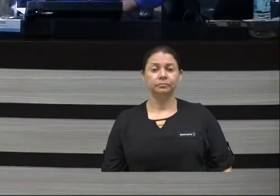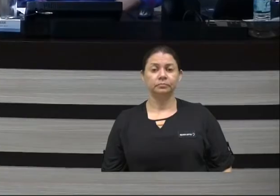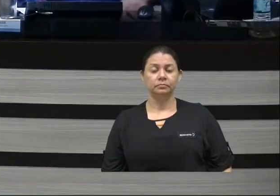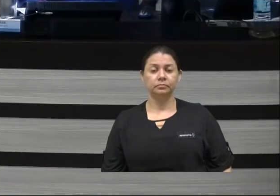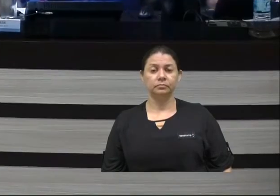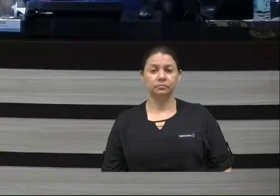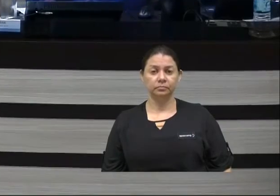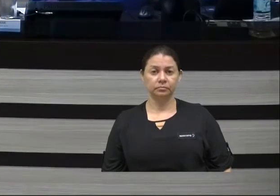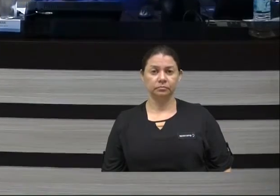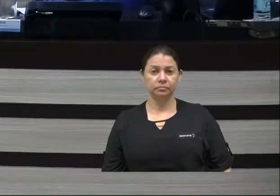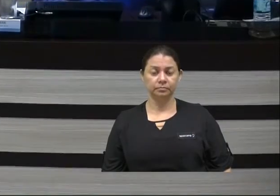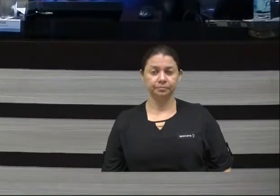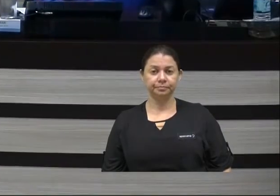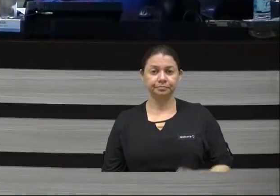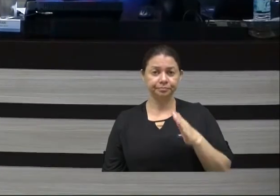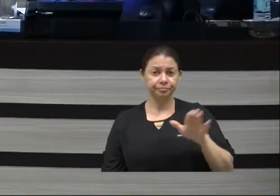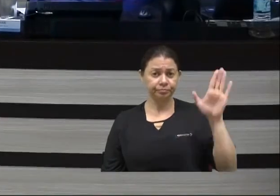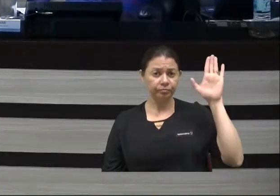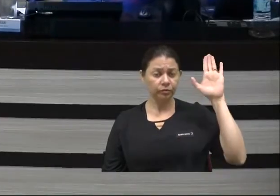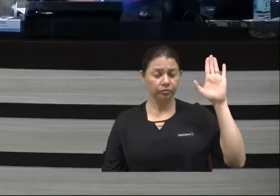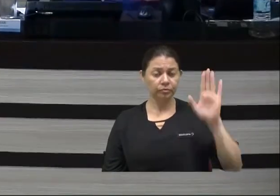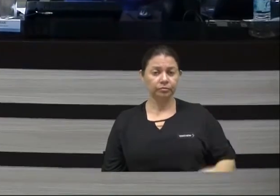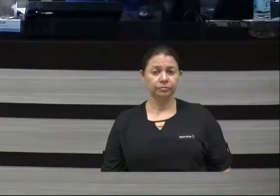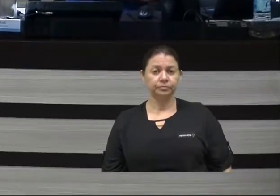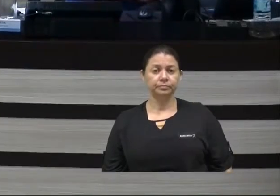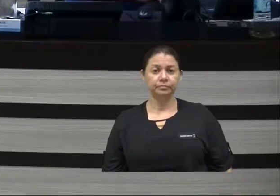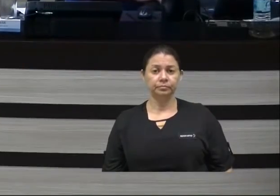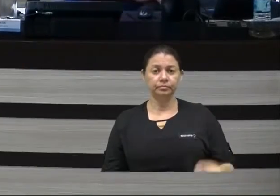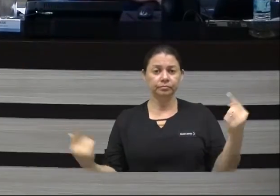e foi candidato da oposição, disputando com o